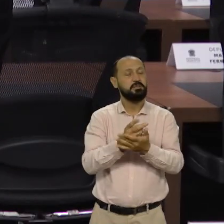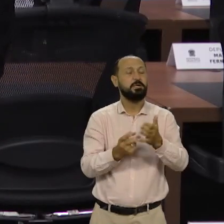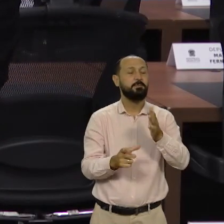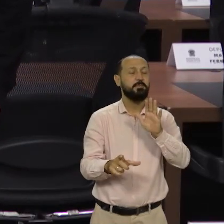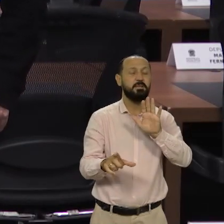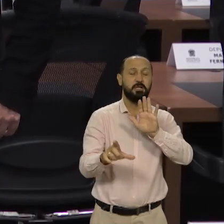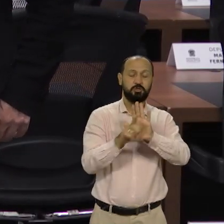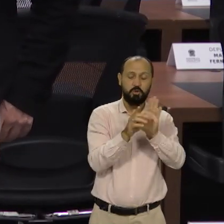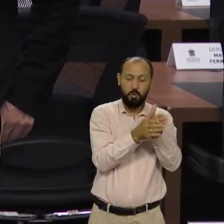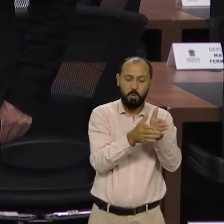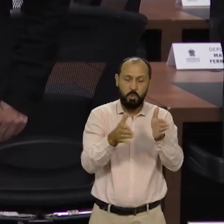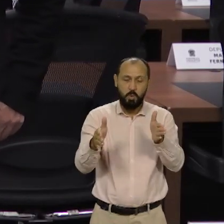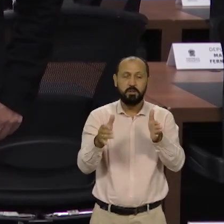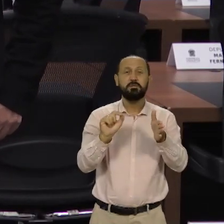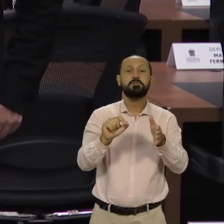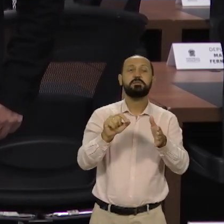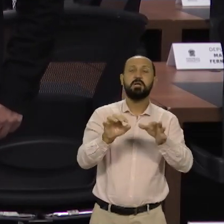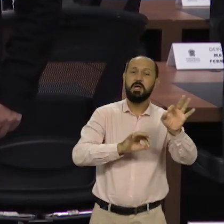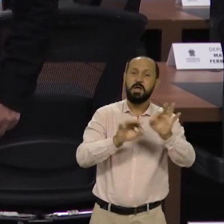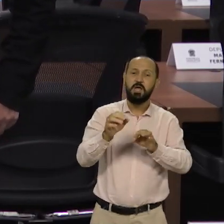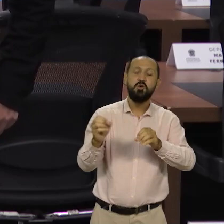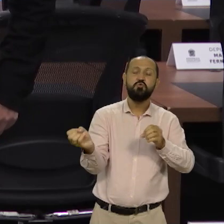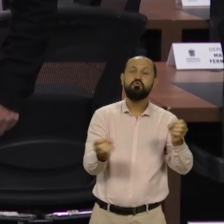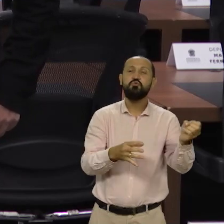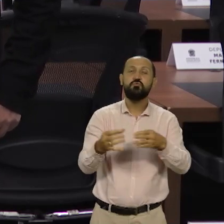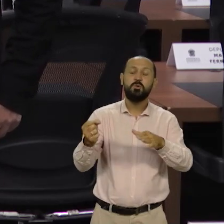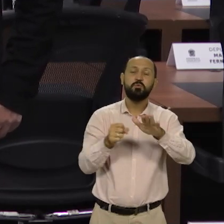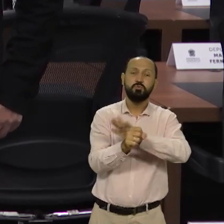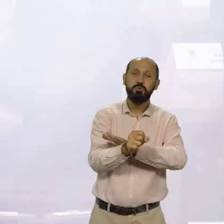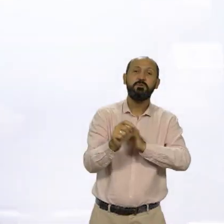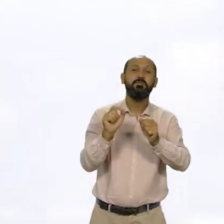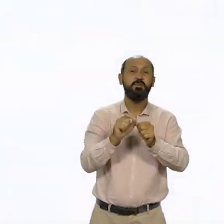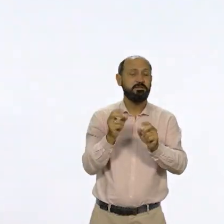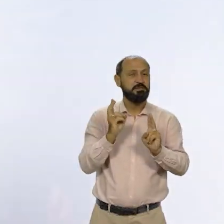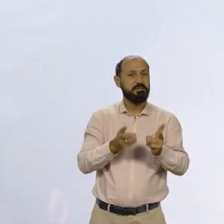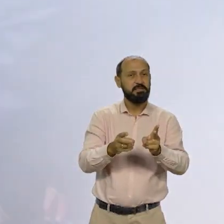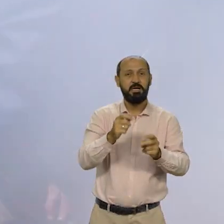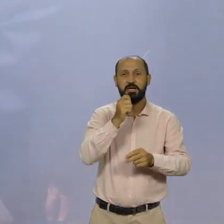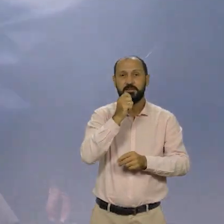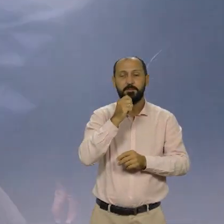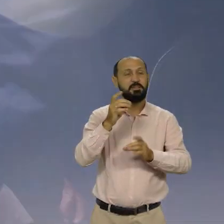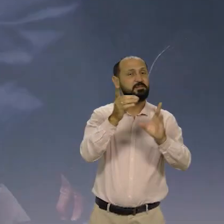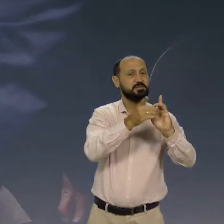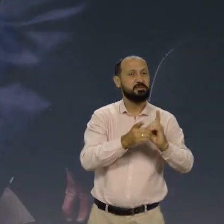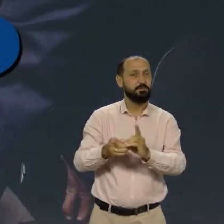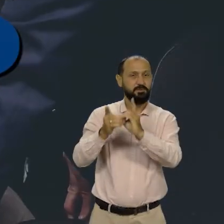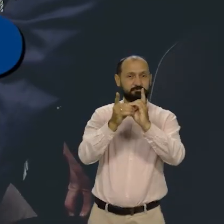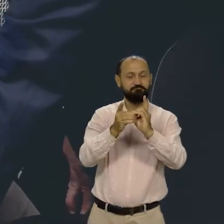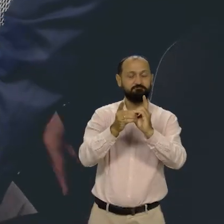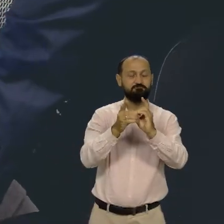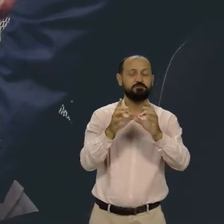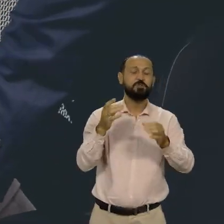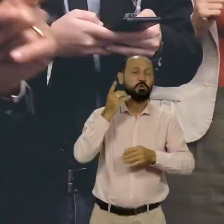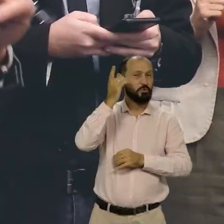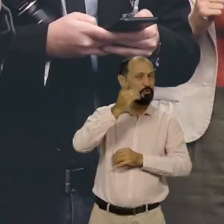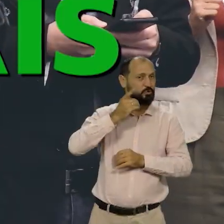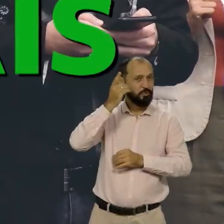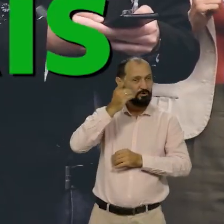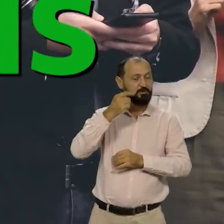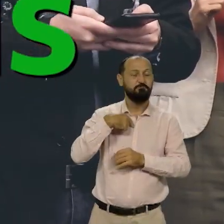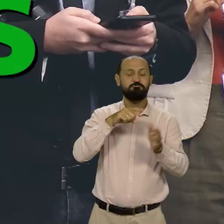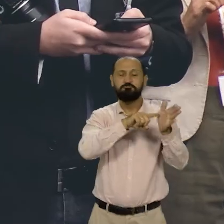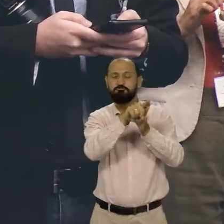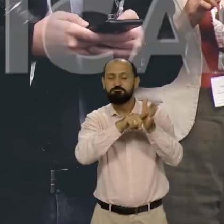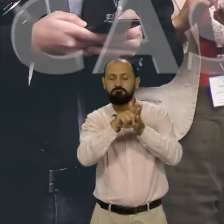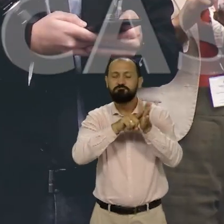toda a legislatura, a composição desses órgãos é renovada, o que torna as ações ainda mais democráticas. Os